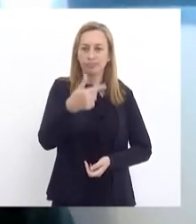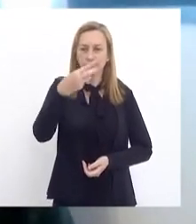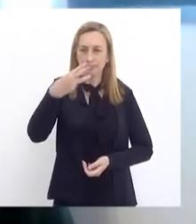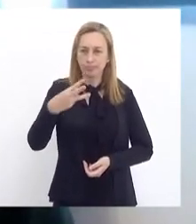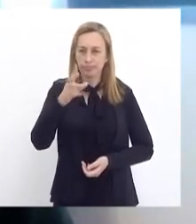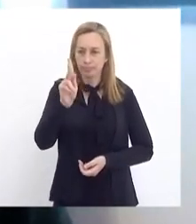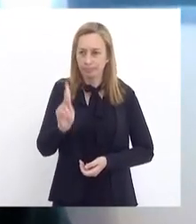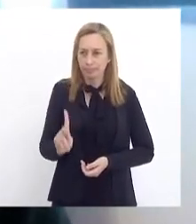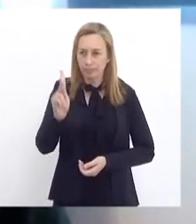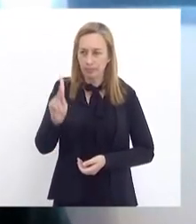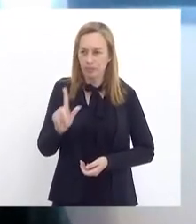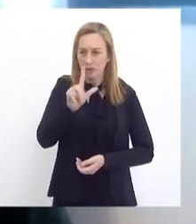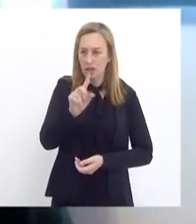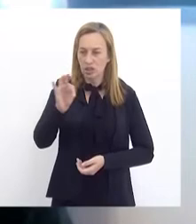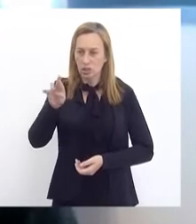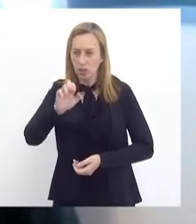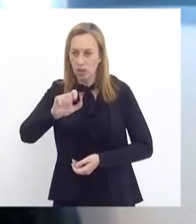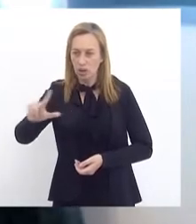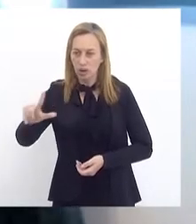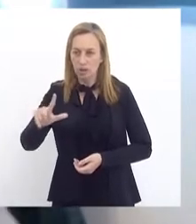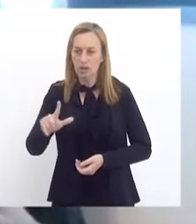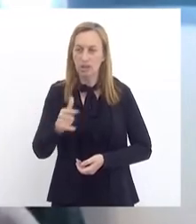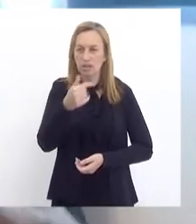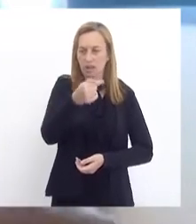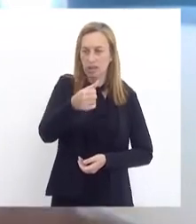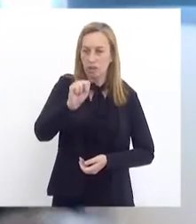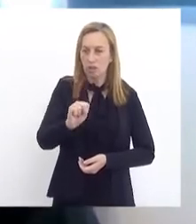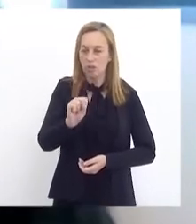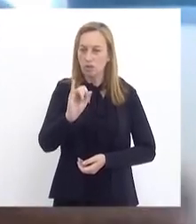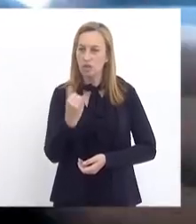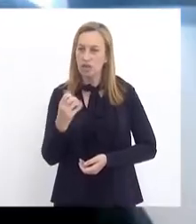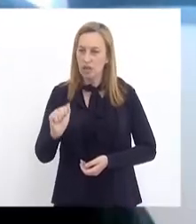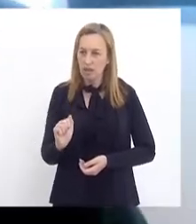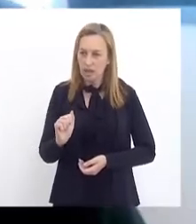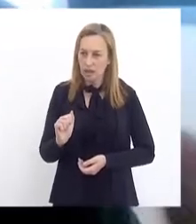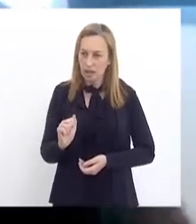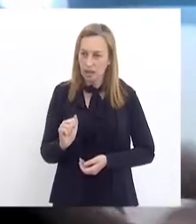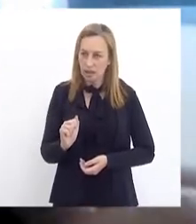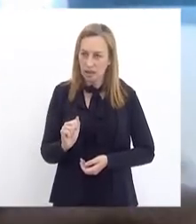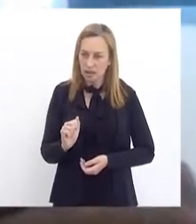do litoral e 78 ilhas iam ter critérios